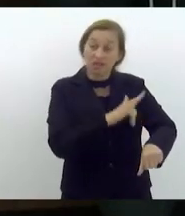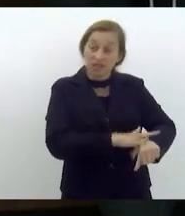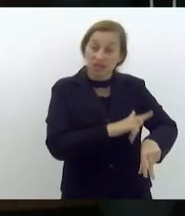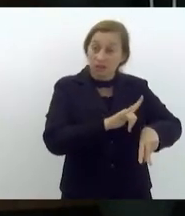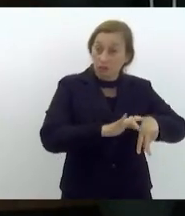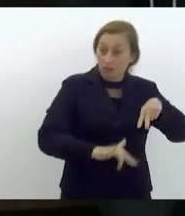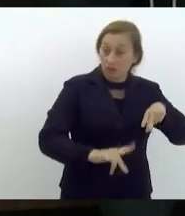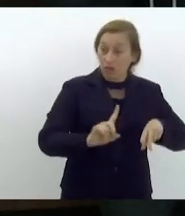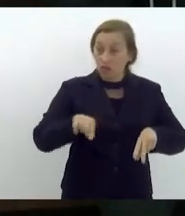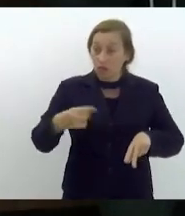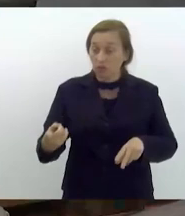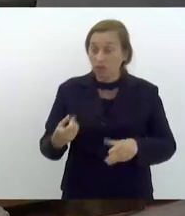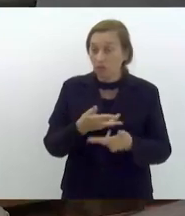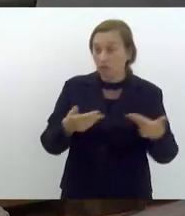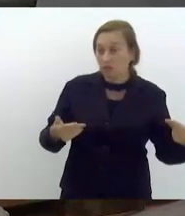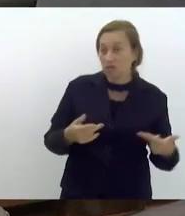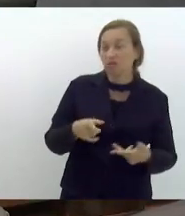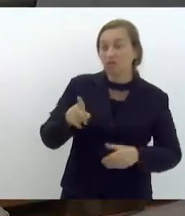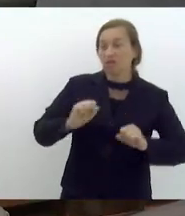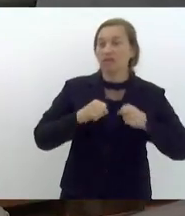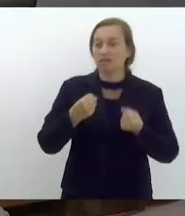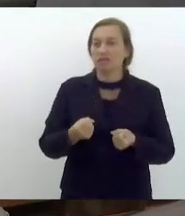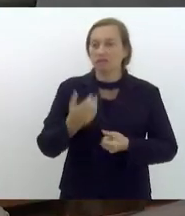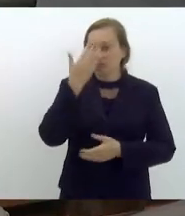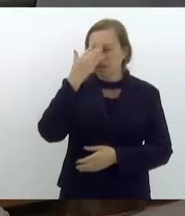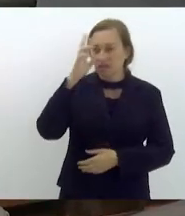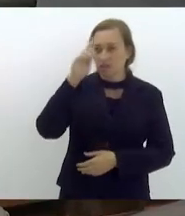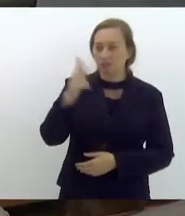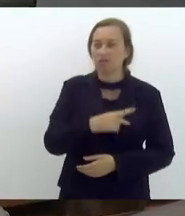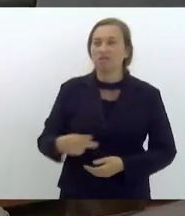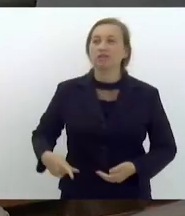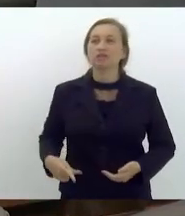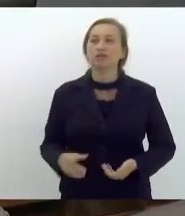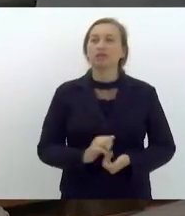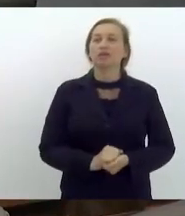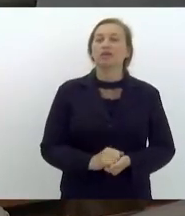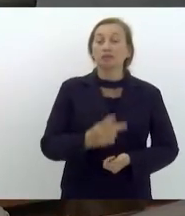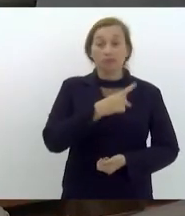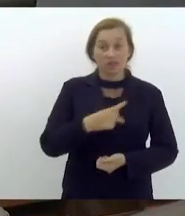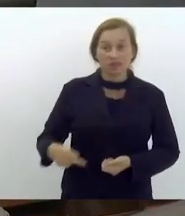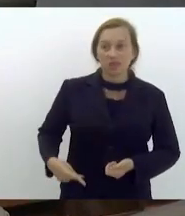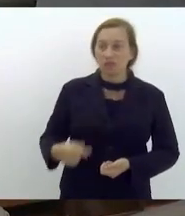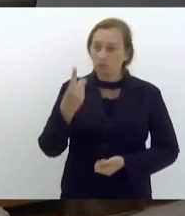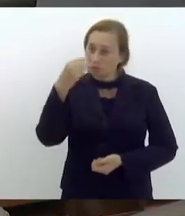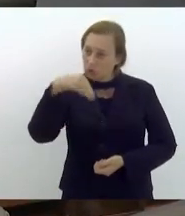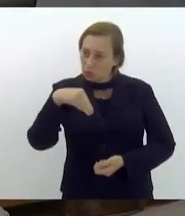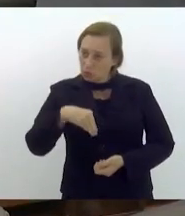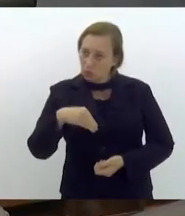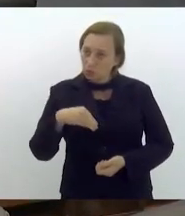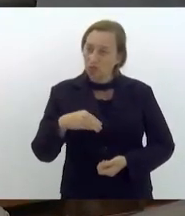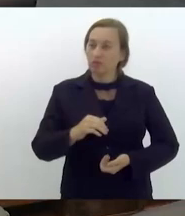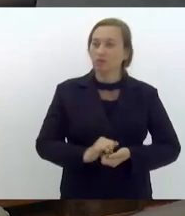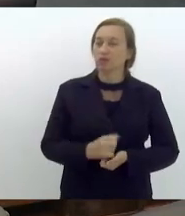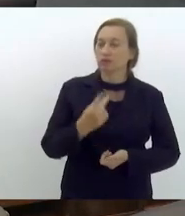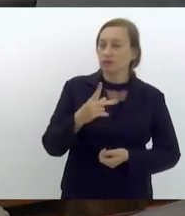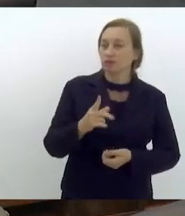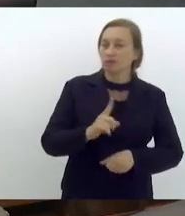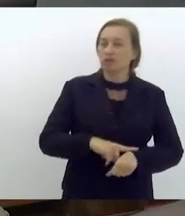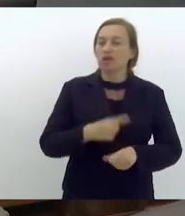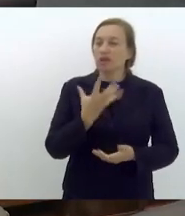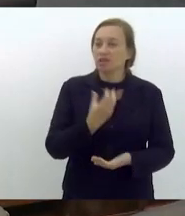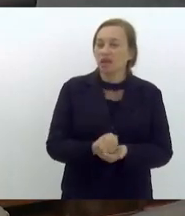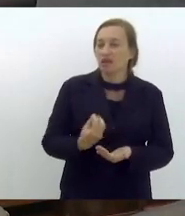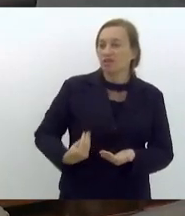aberrações que eles defendem Muito obrigado presidente Presidente só um minuto aqui roubando pouquinho do seu tempo é queria